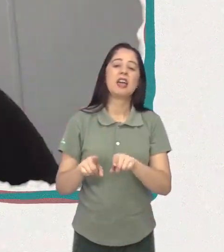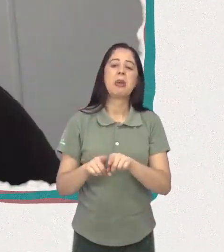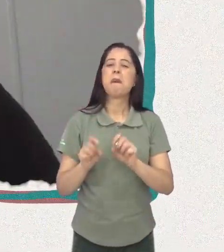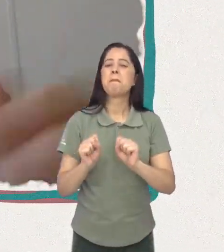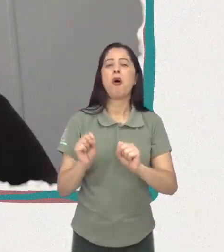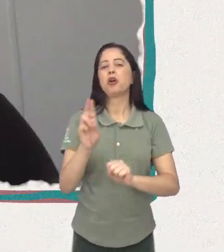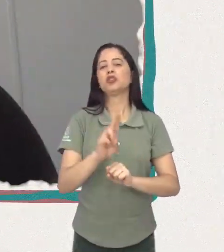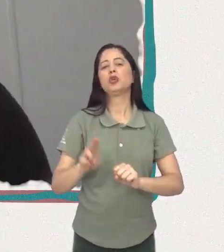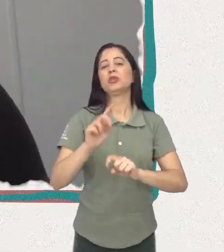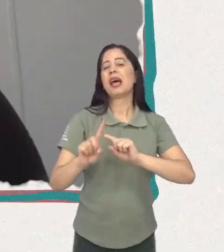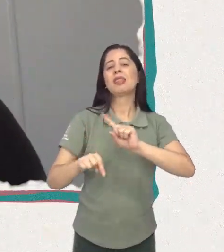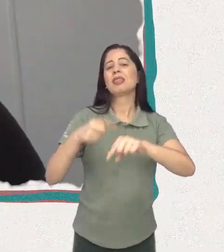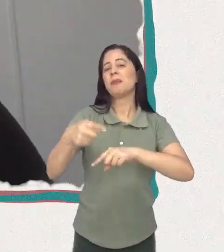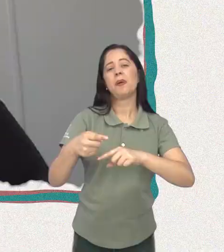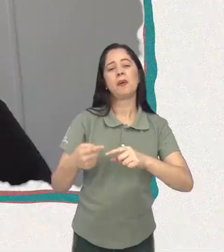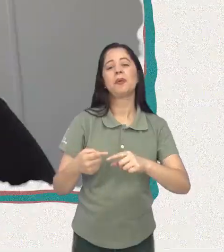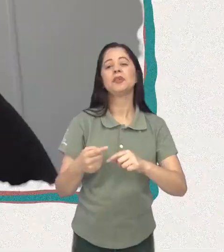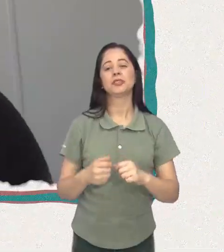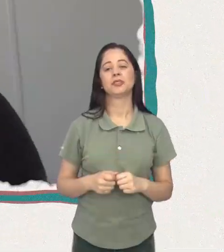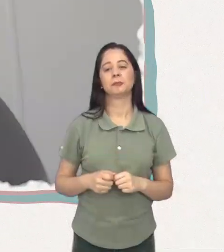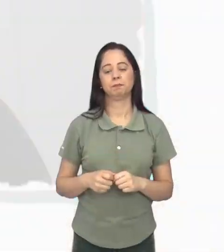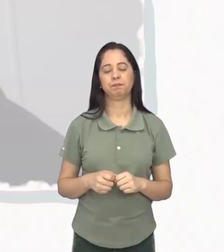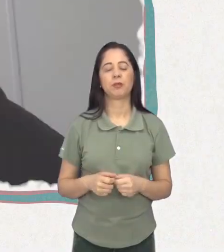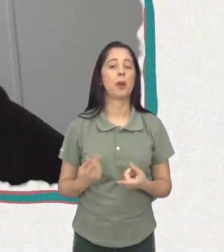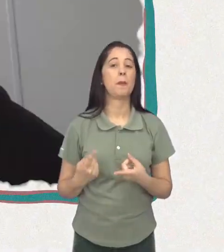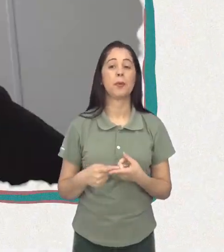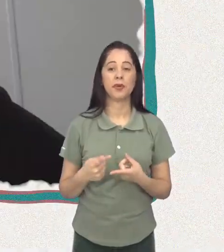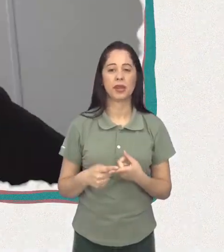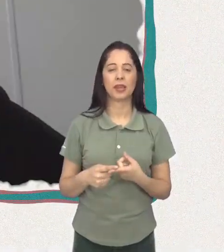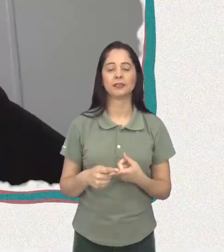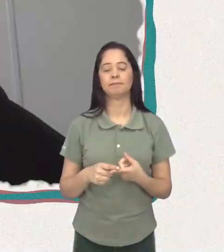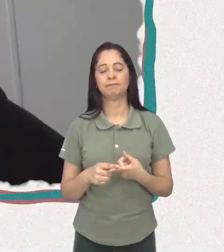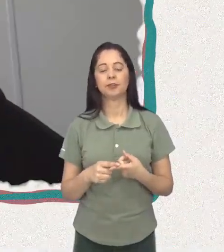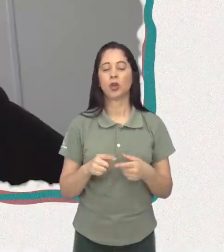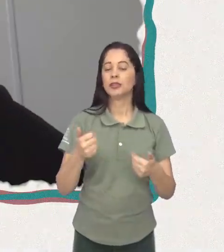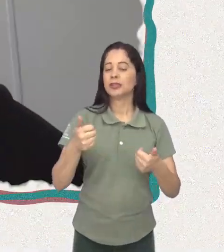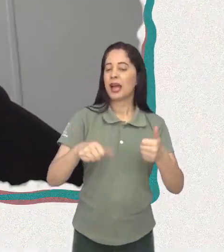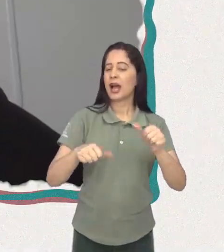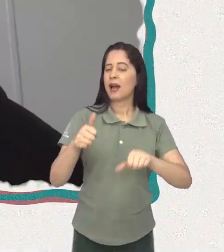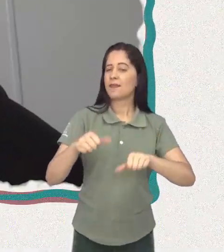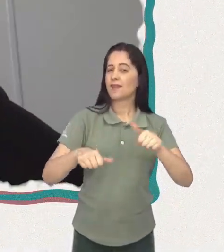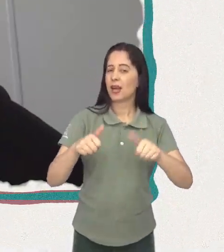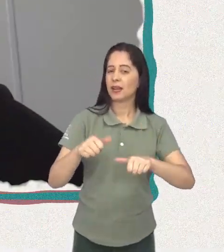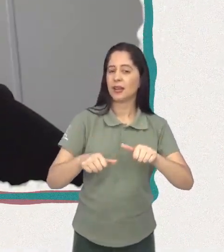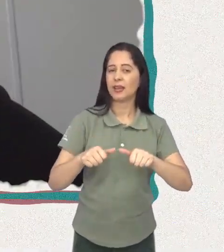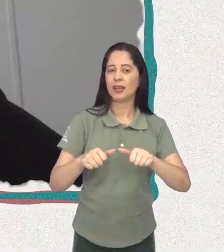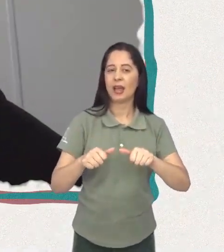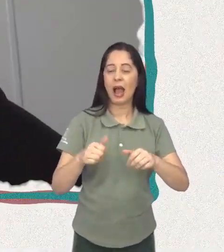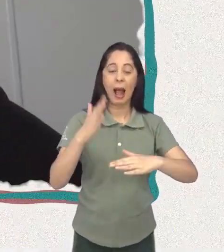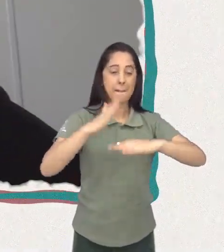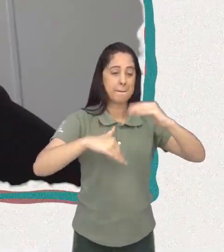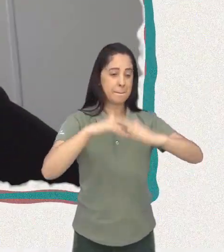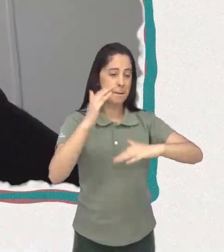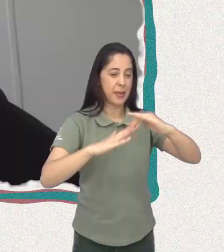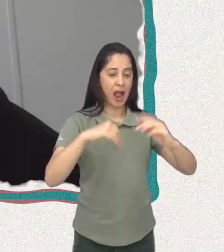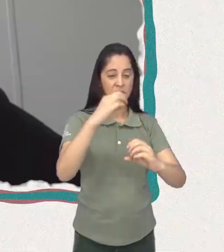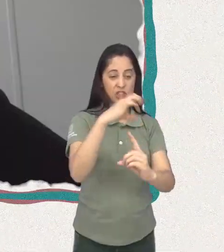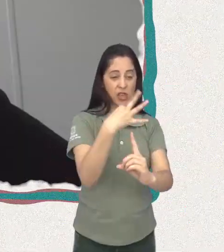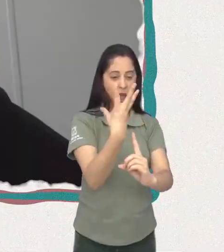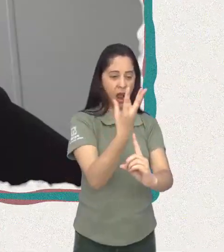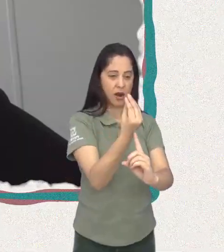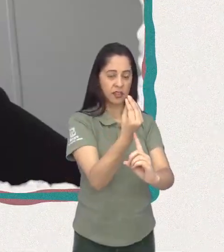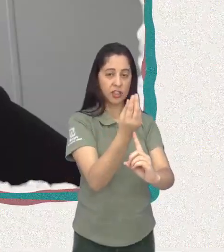do processo poderá ser utilizado como fertilizante. Né? Até que quando você analisa essa prática do artesanato